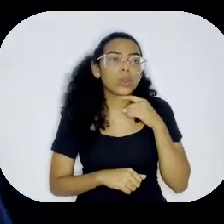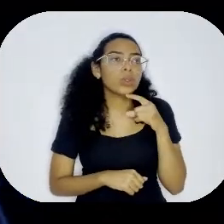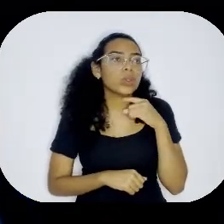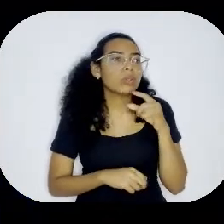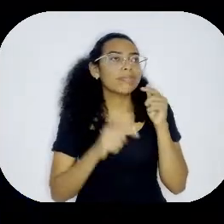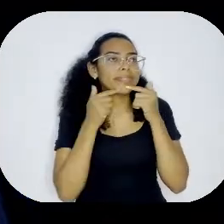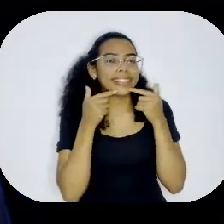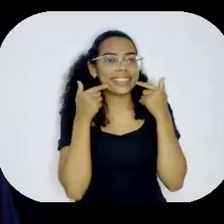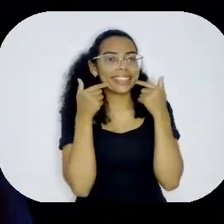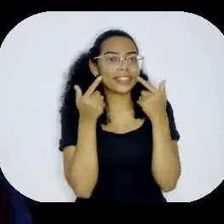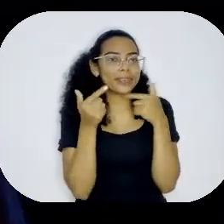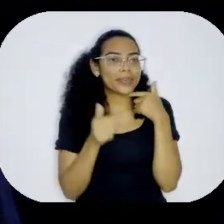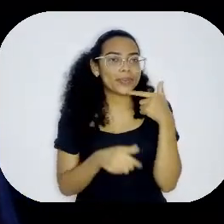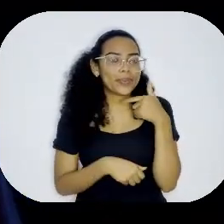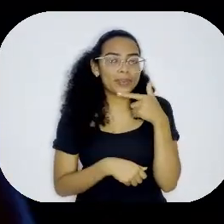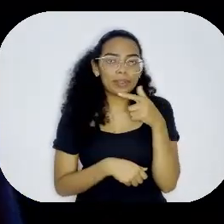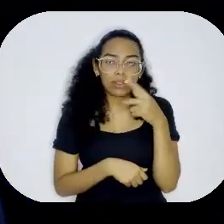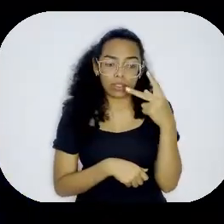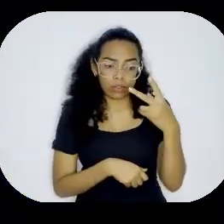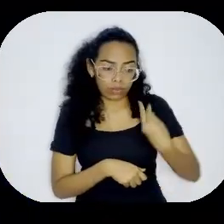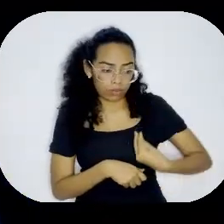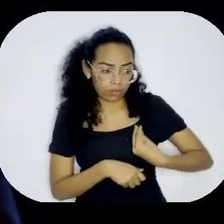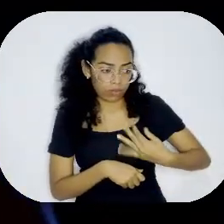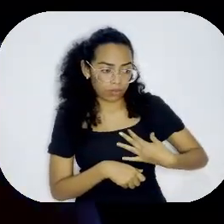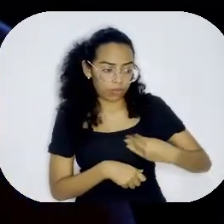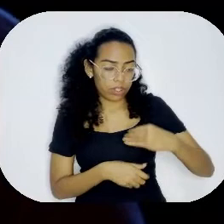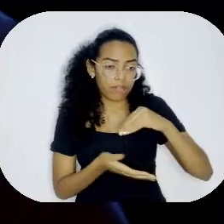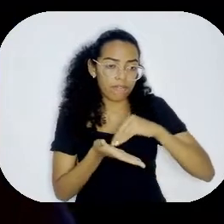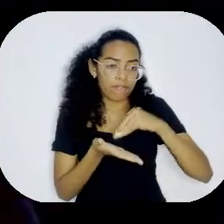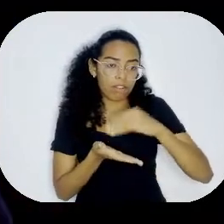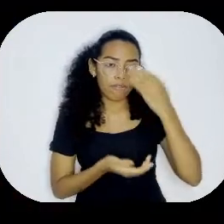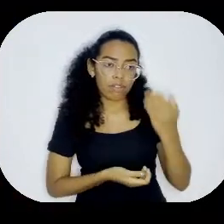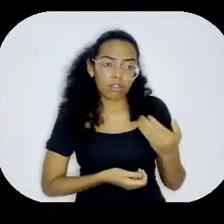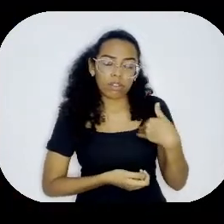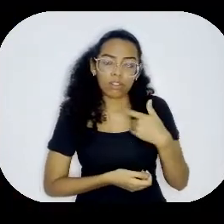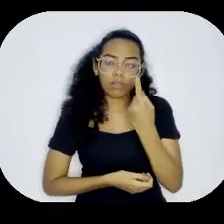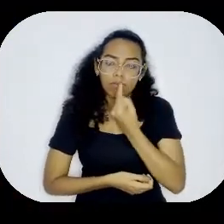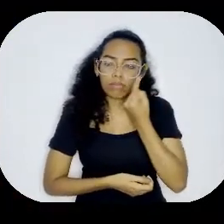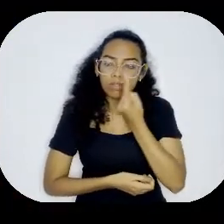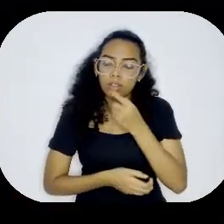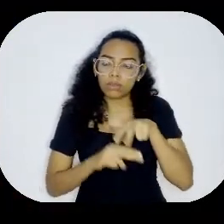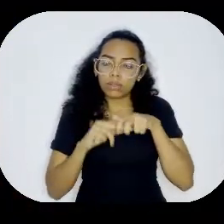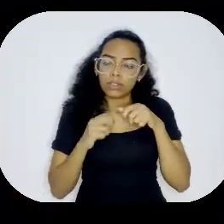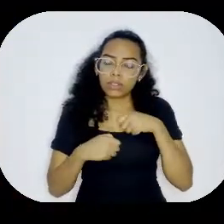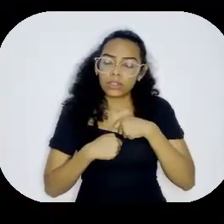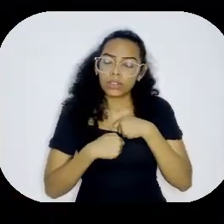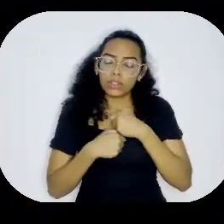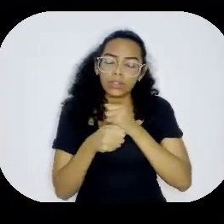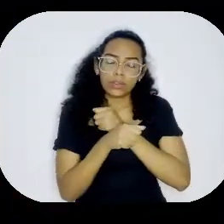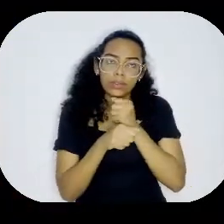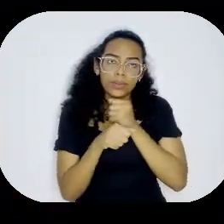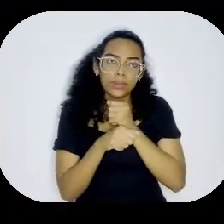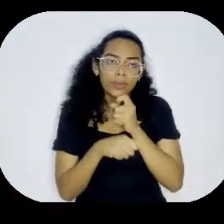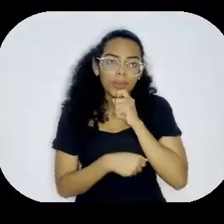nosso jardim nunca mais sorriu. Seu filho sente sua falta, e eu sem você, eu